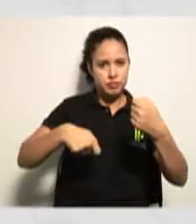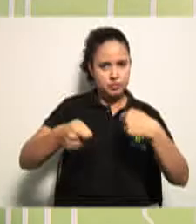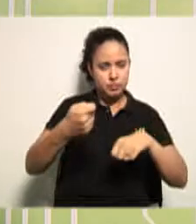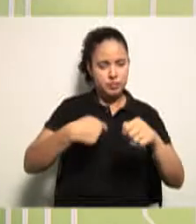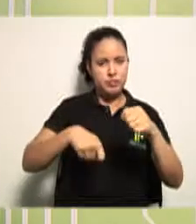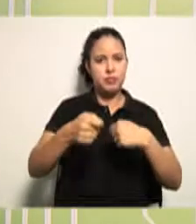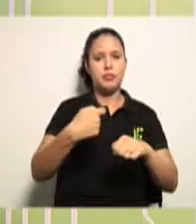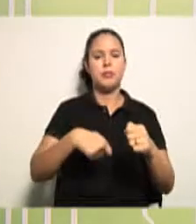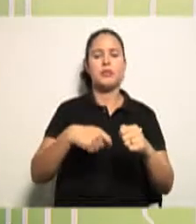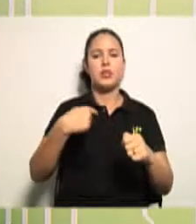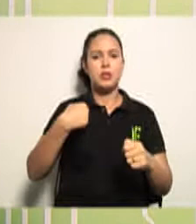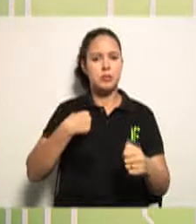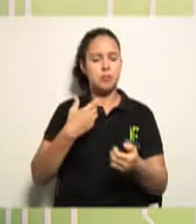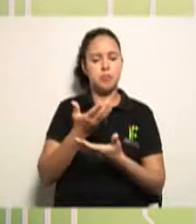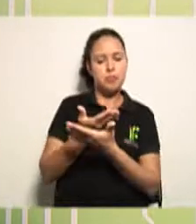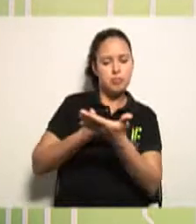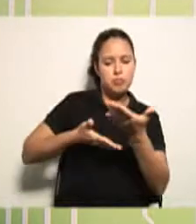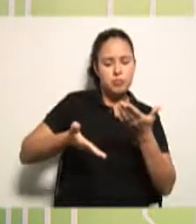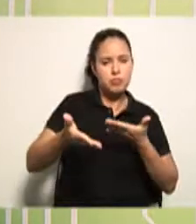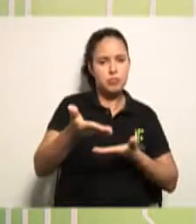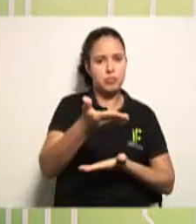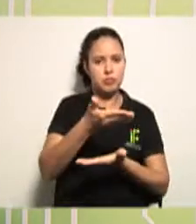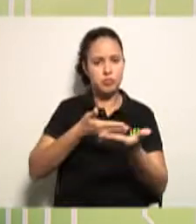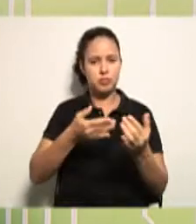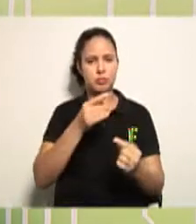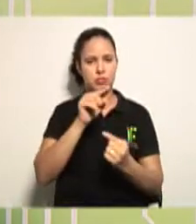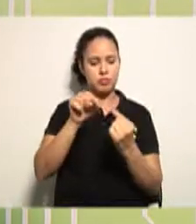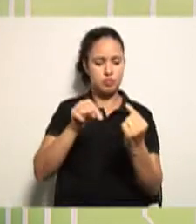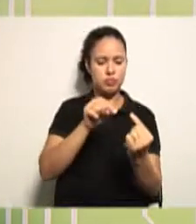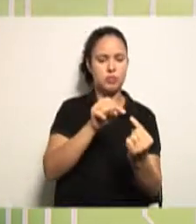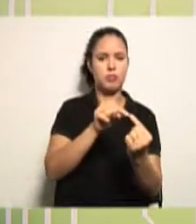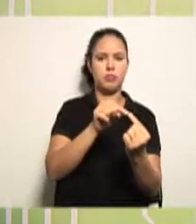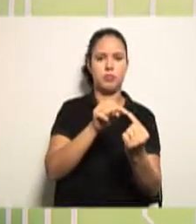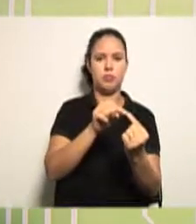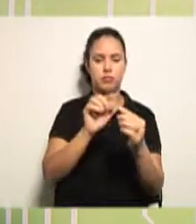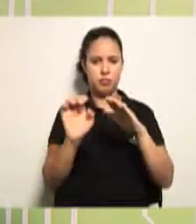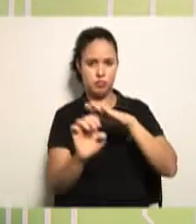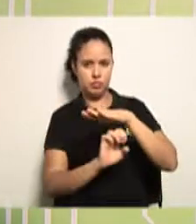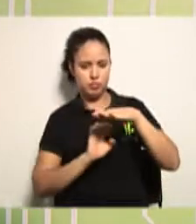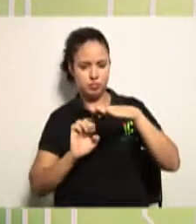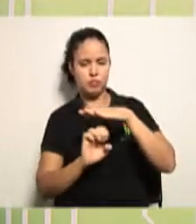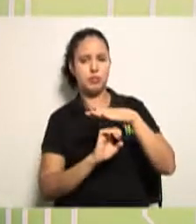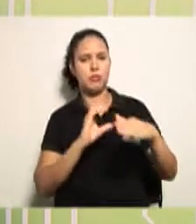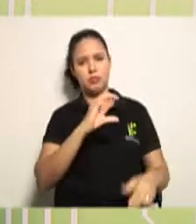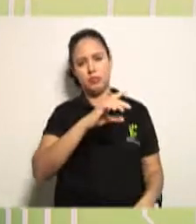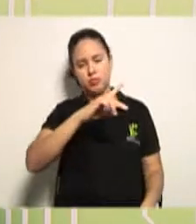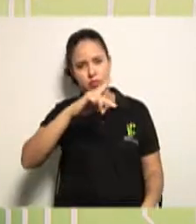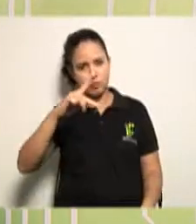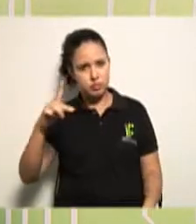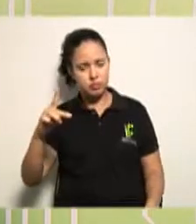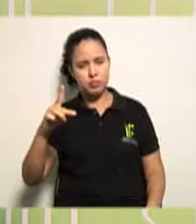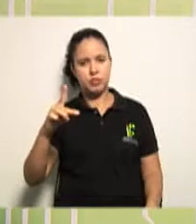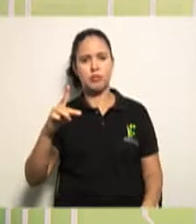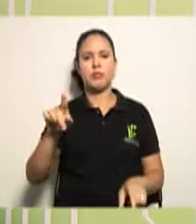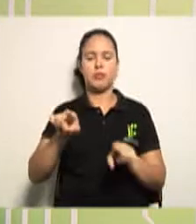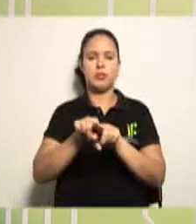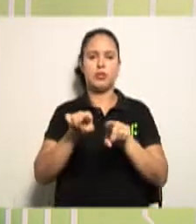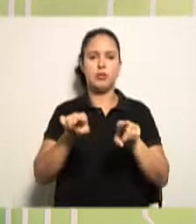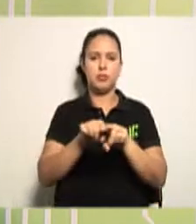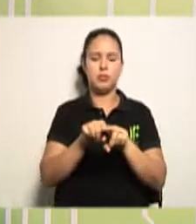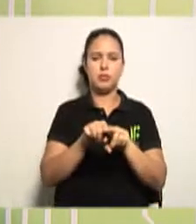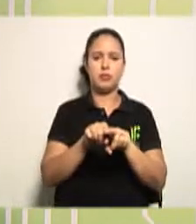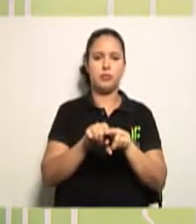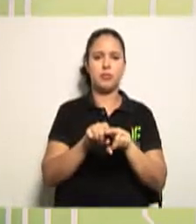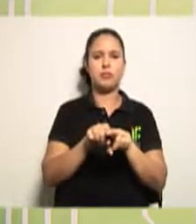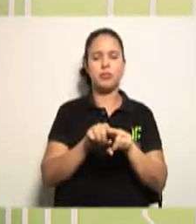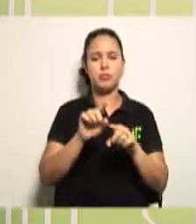eu estou colaborando para os objetivos da organização da qual eu faço parte e da organização e dos